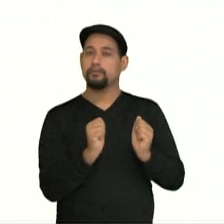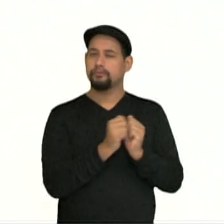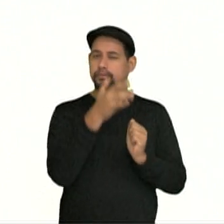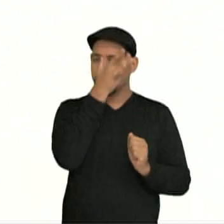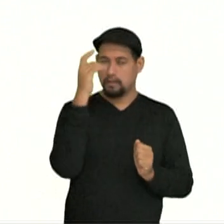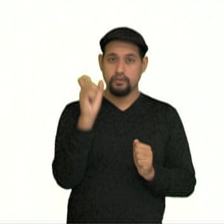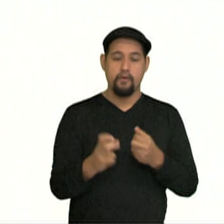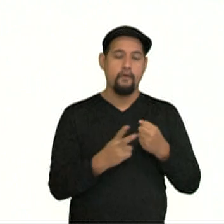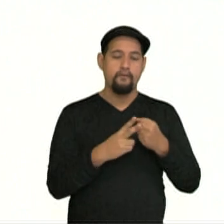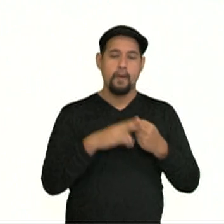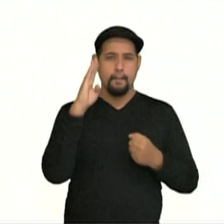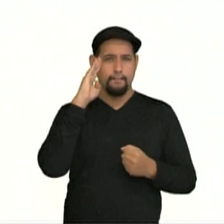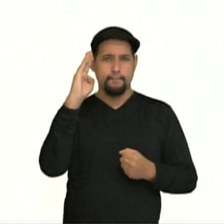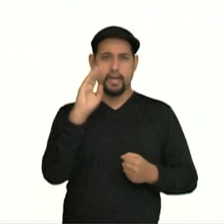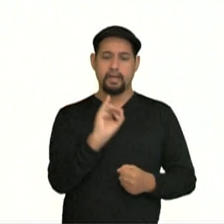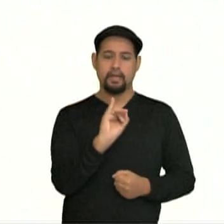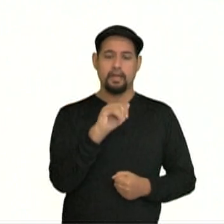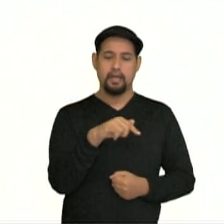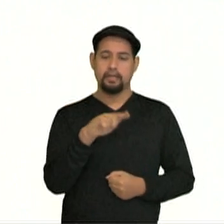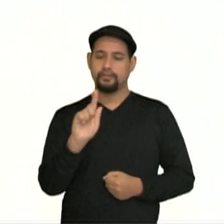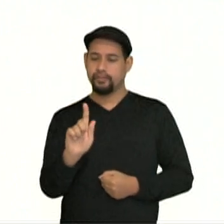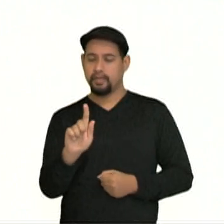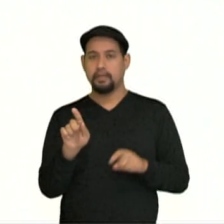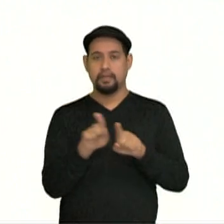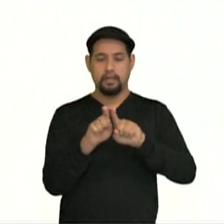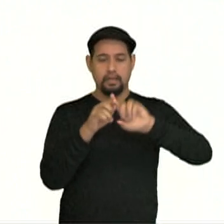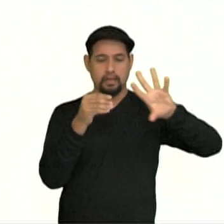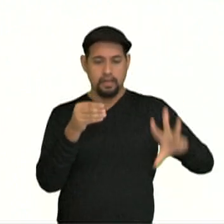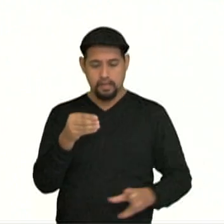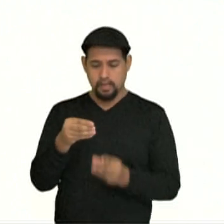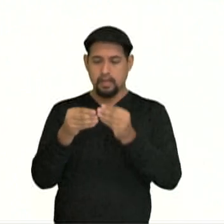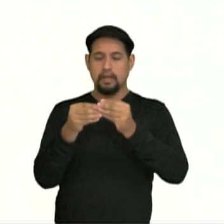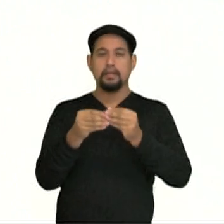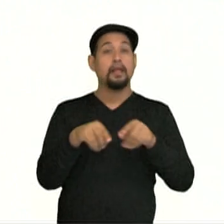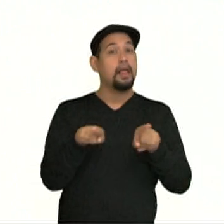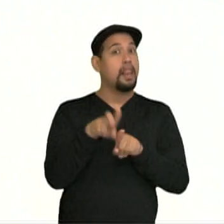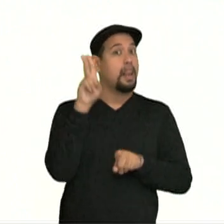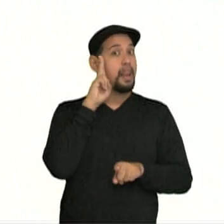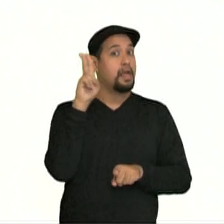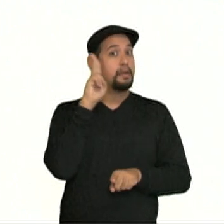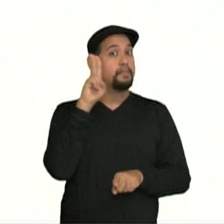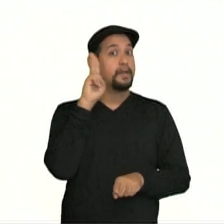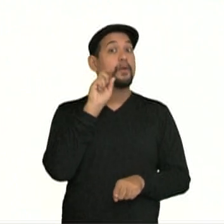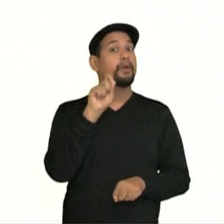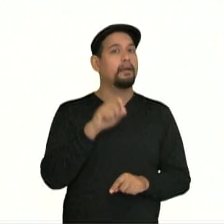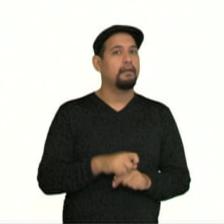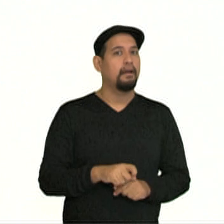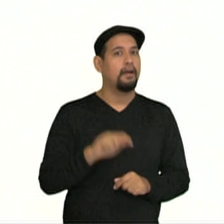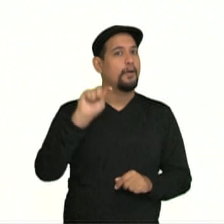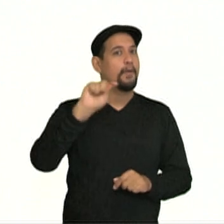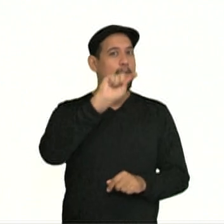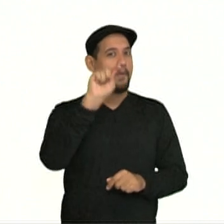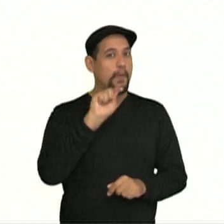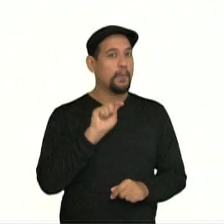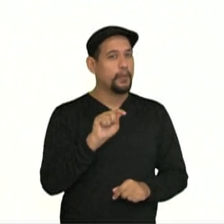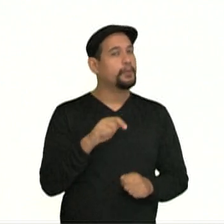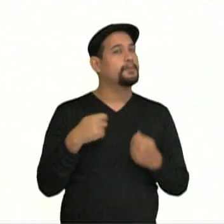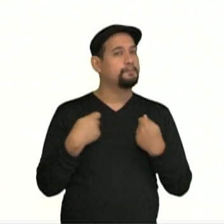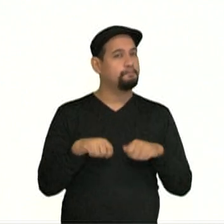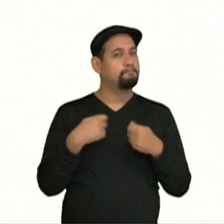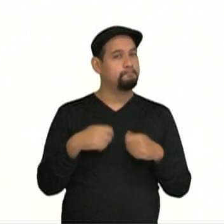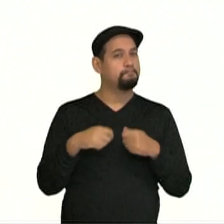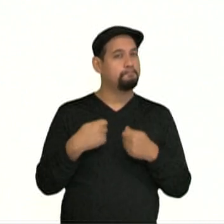o verbo principal com o ing, o complemento e lembrando do ponto de interrogação no final. Is Marianne talking to